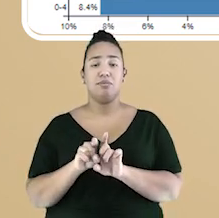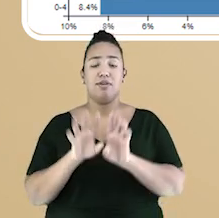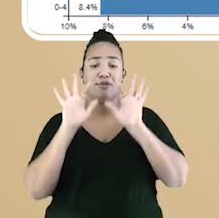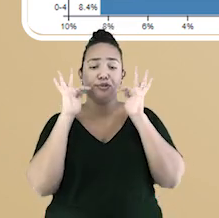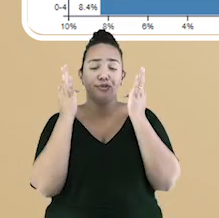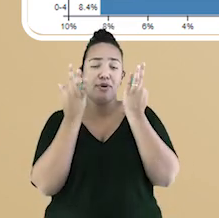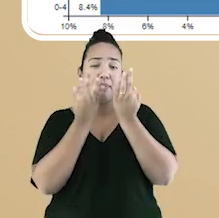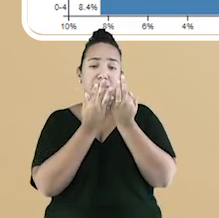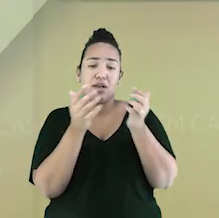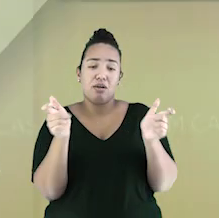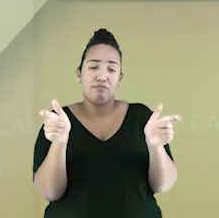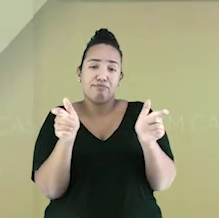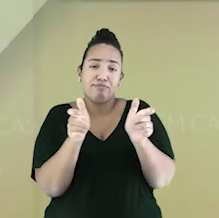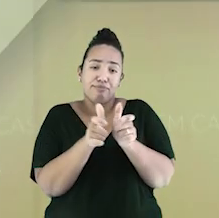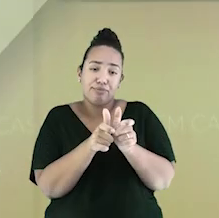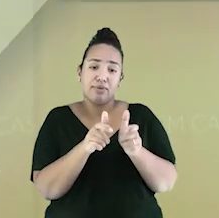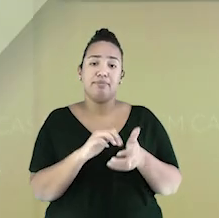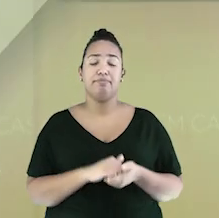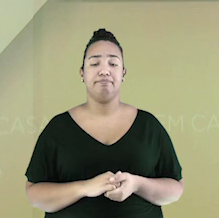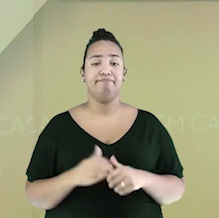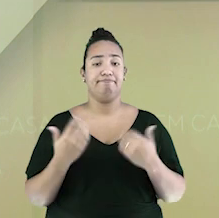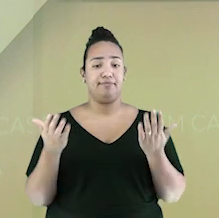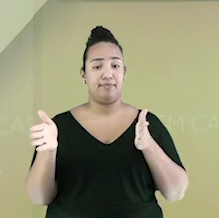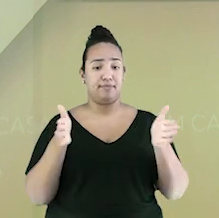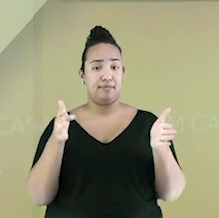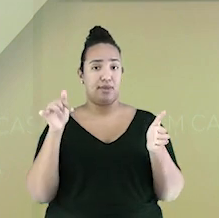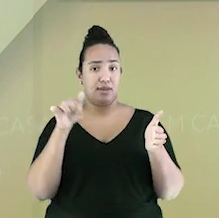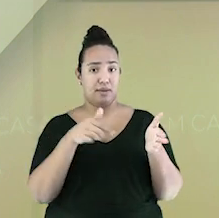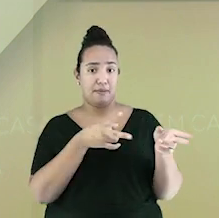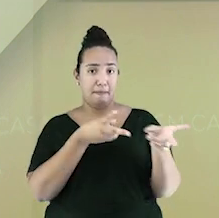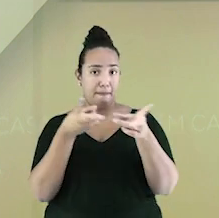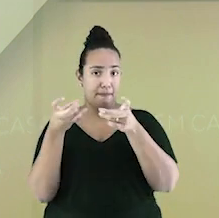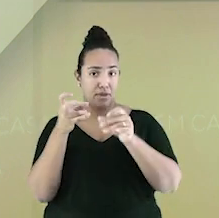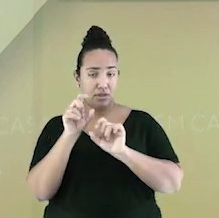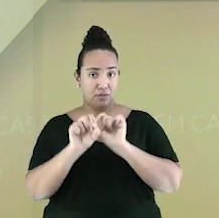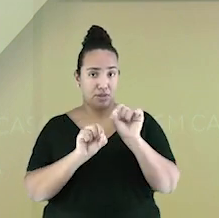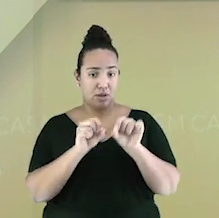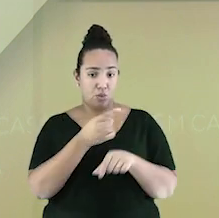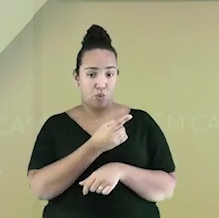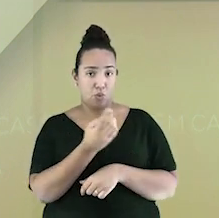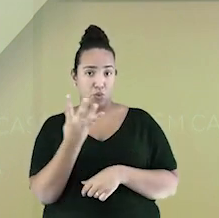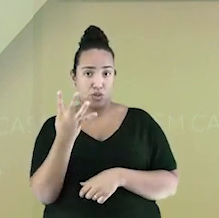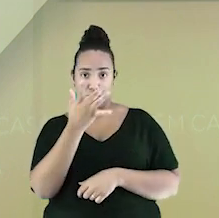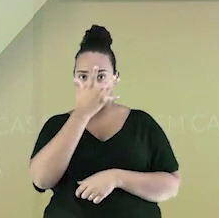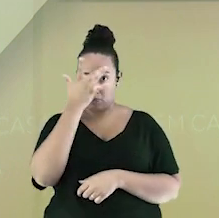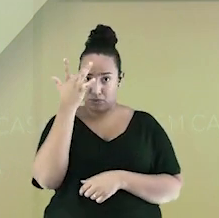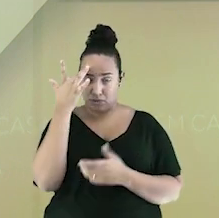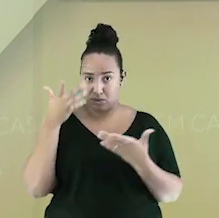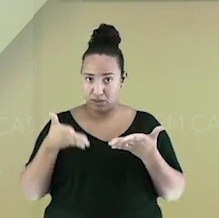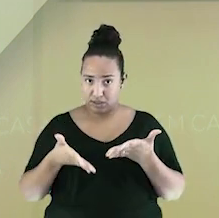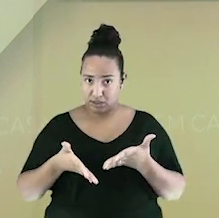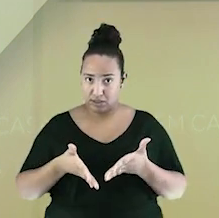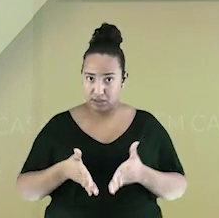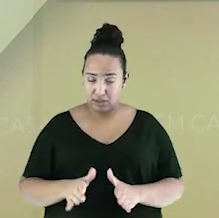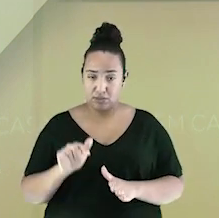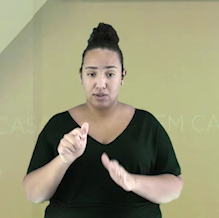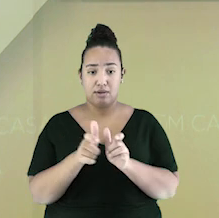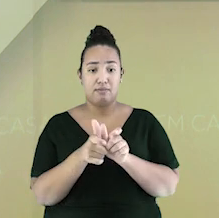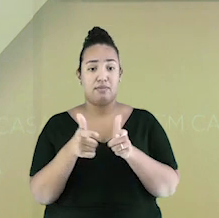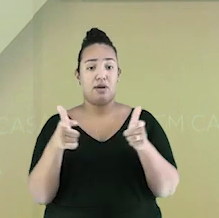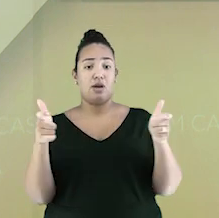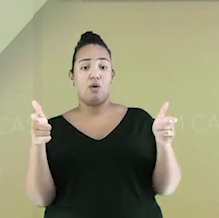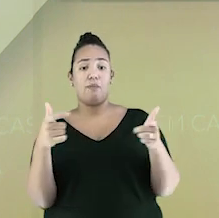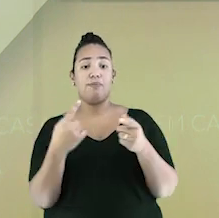tamanho pequeno de família. Nesse período, podemos perceber que a quantidade de nascidos estava bem